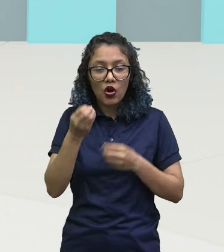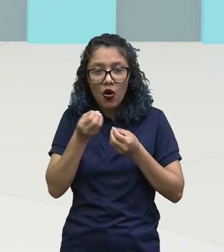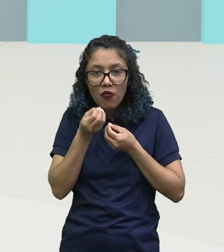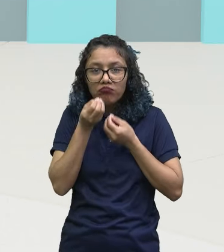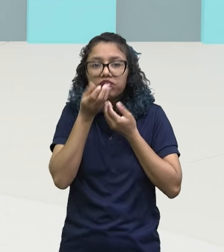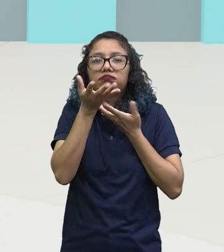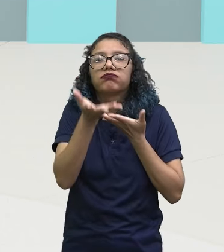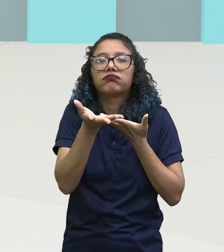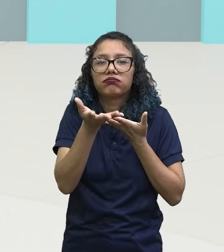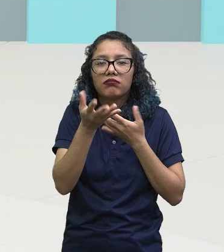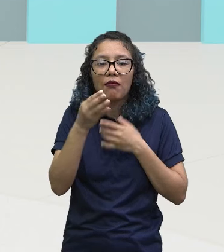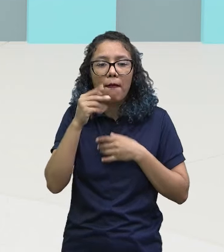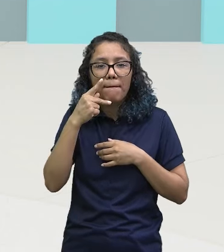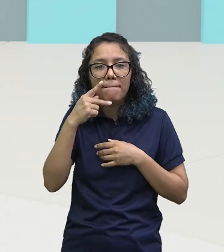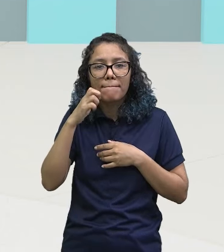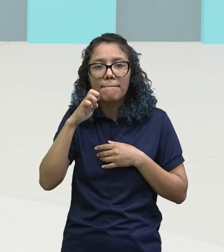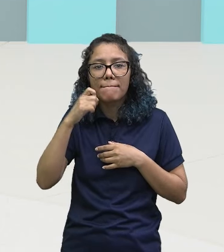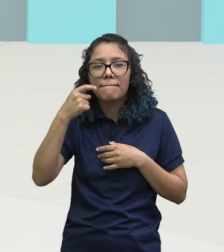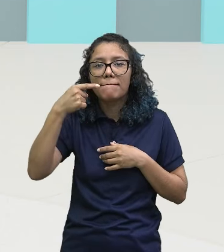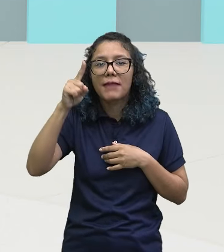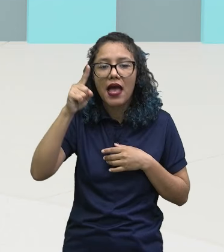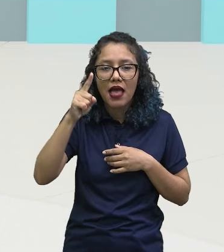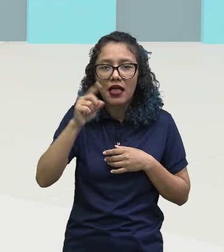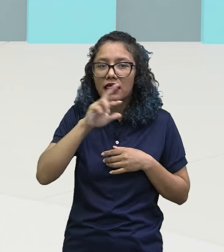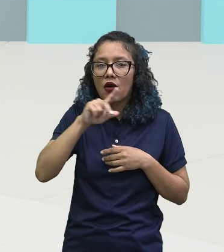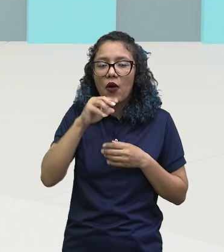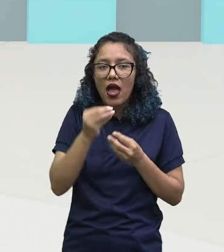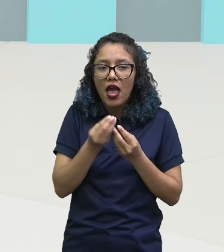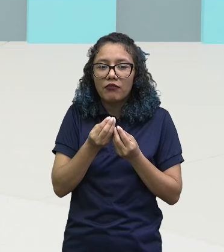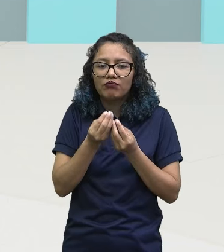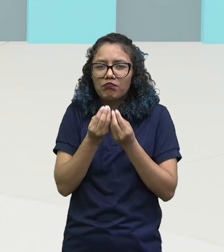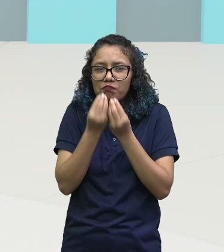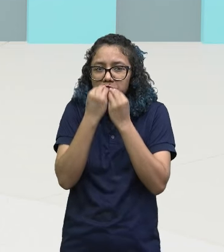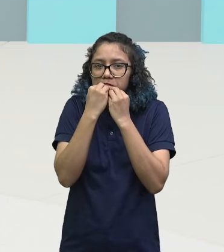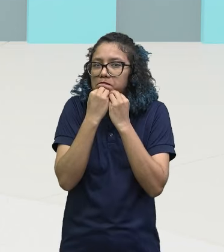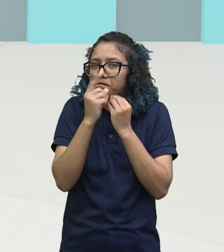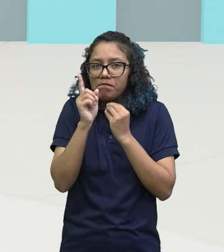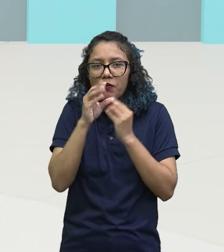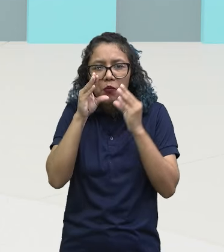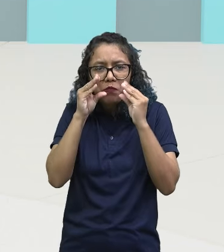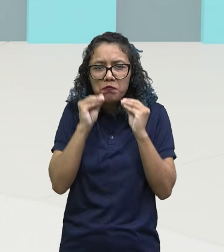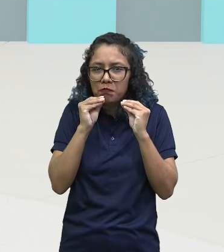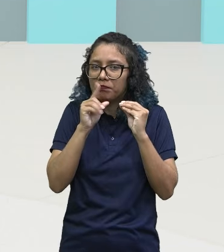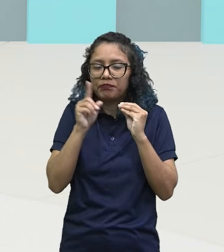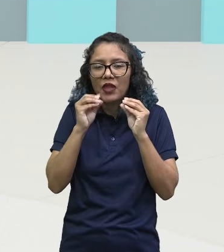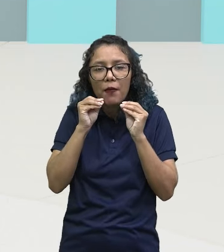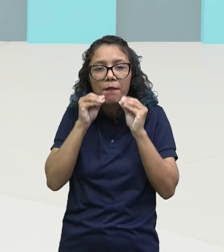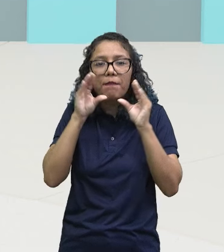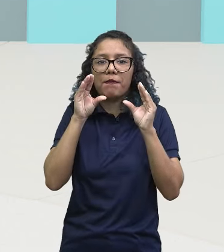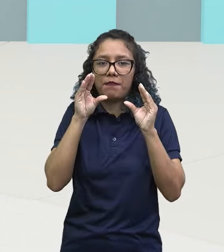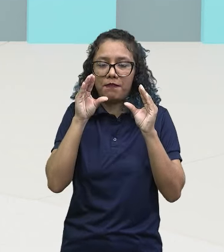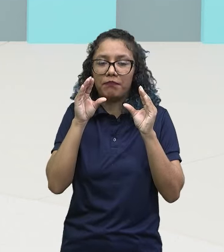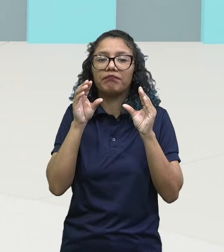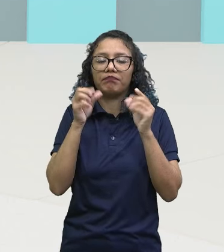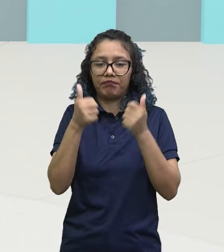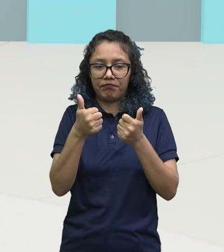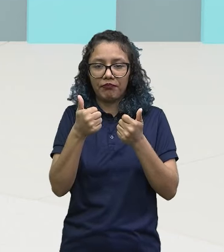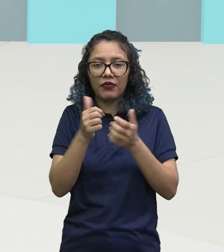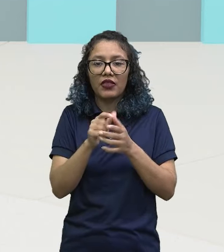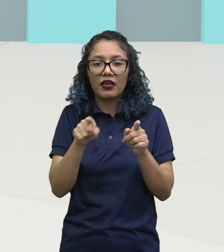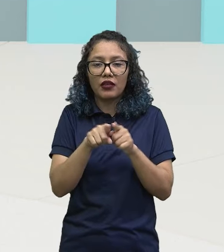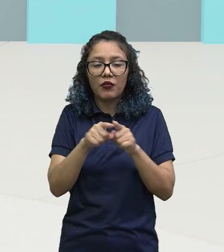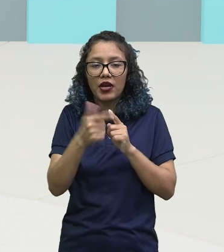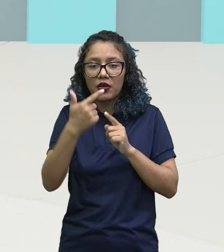sai, pé, você não fala pé, para dentro, ok? Então, nós temos aí a outra regra que é todo